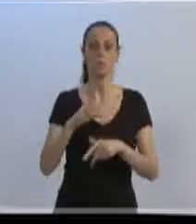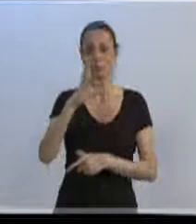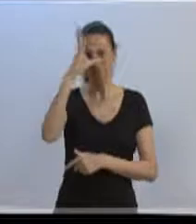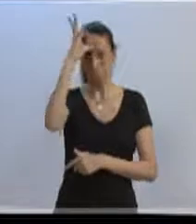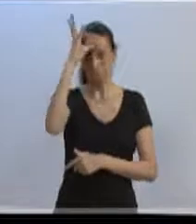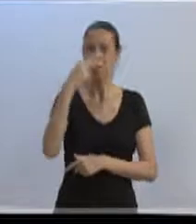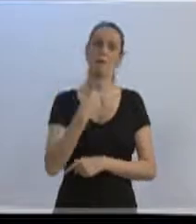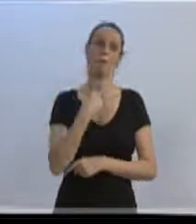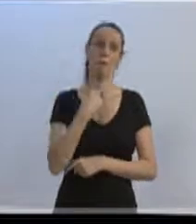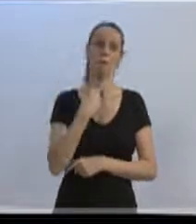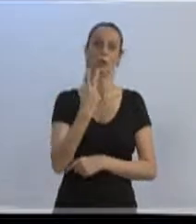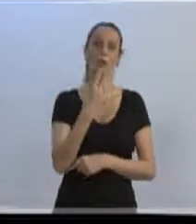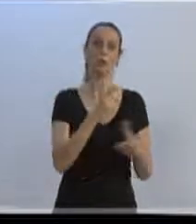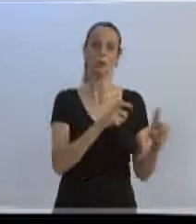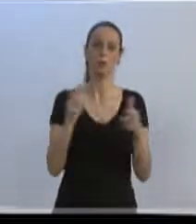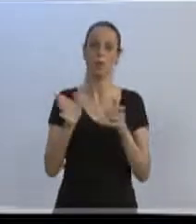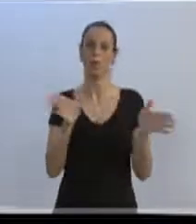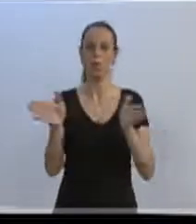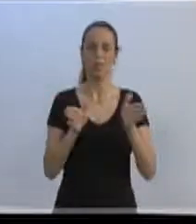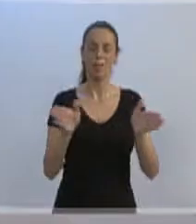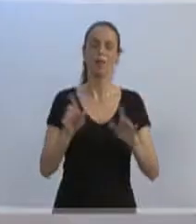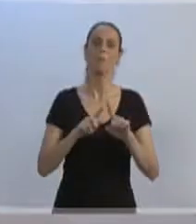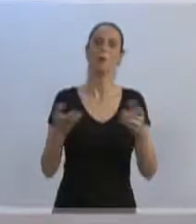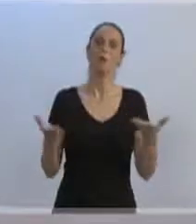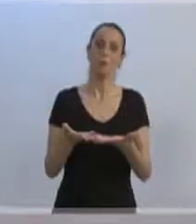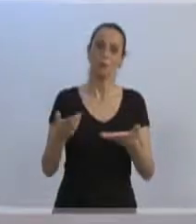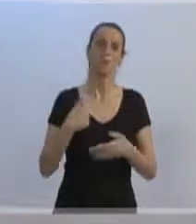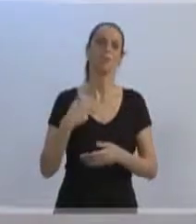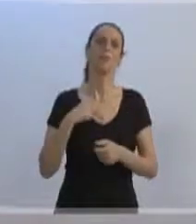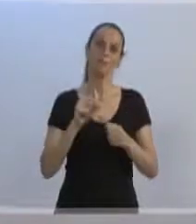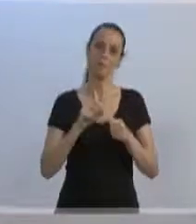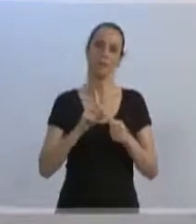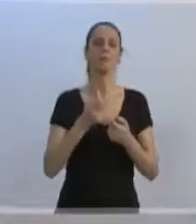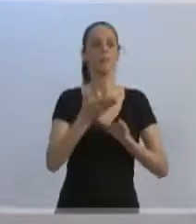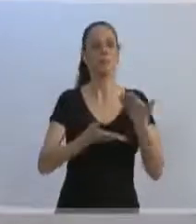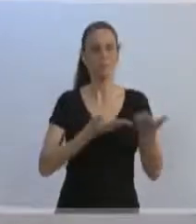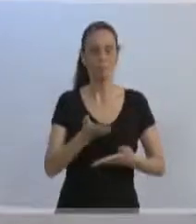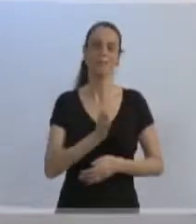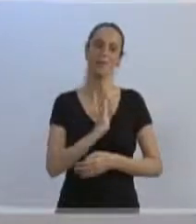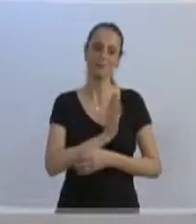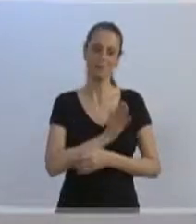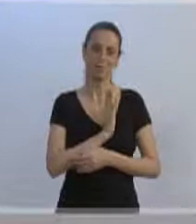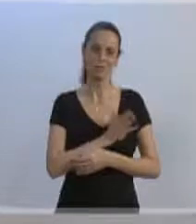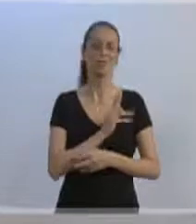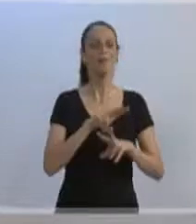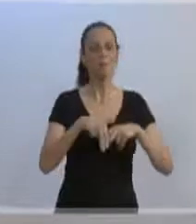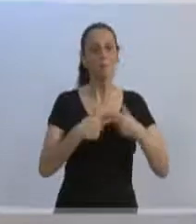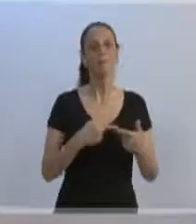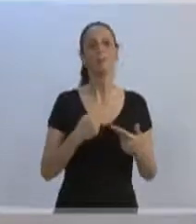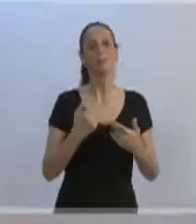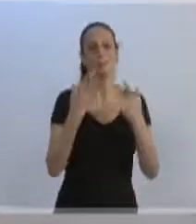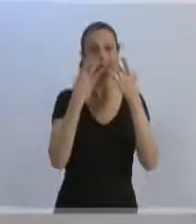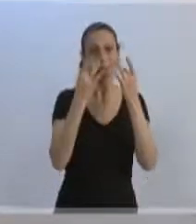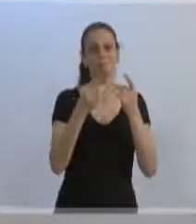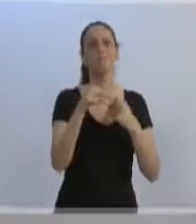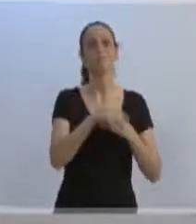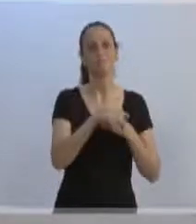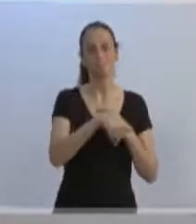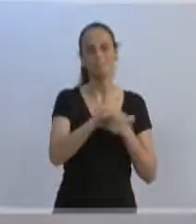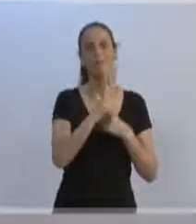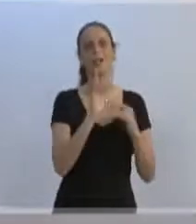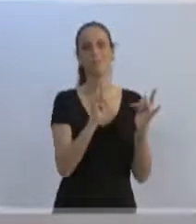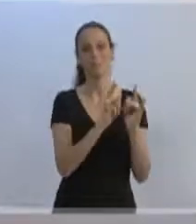participar das duas mas como estou fazendo tratamento com a cara do pai optei por o prestigiado a cada plano seqüência o presidente